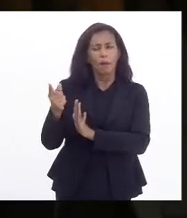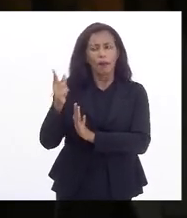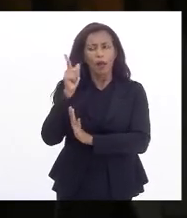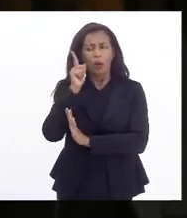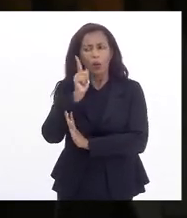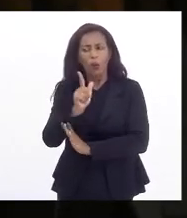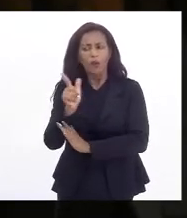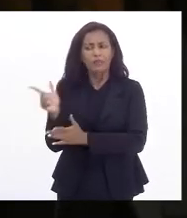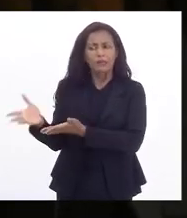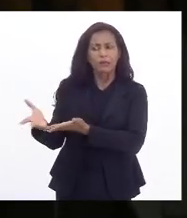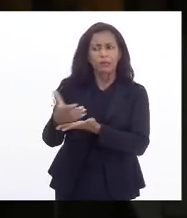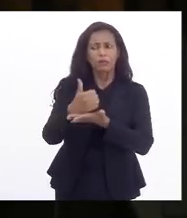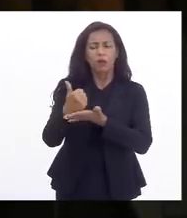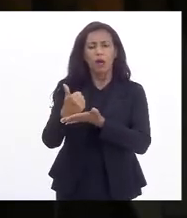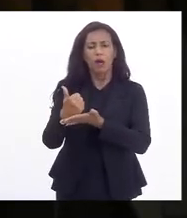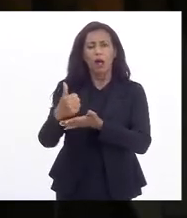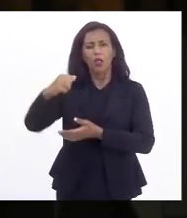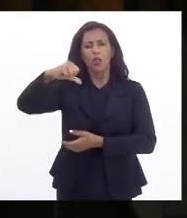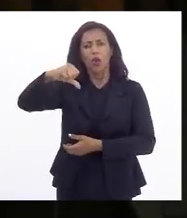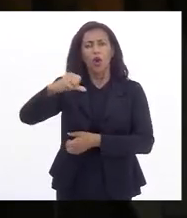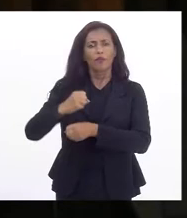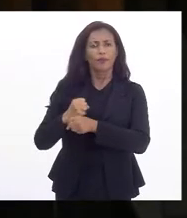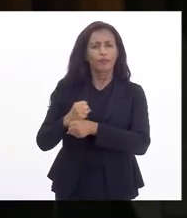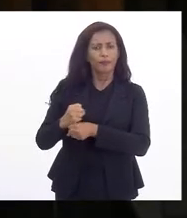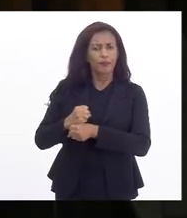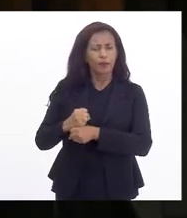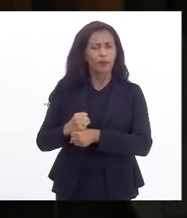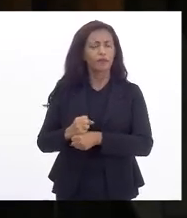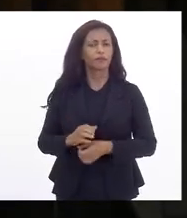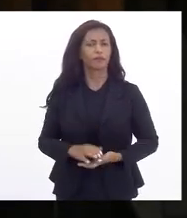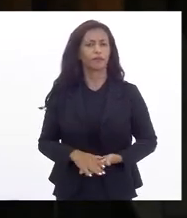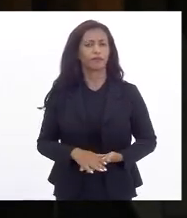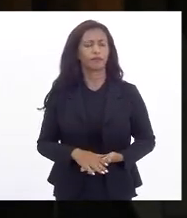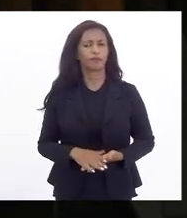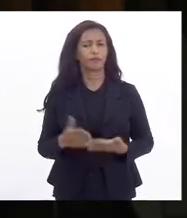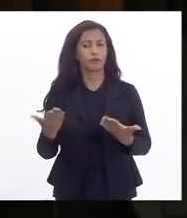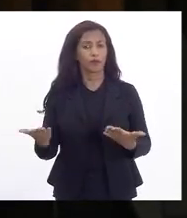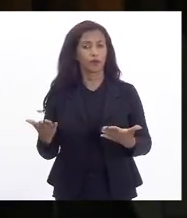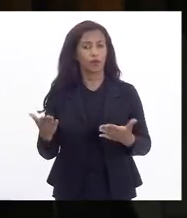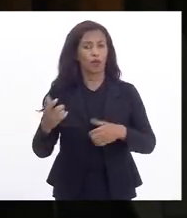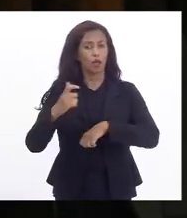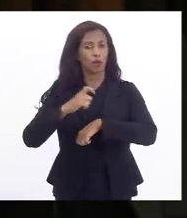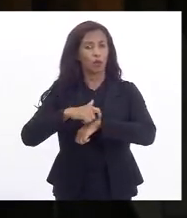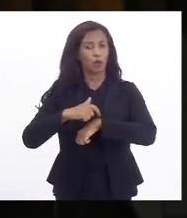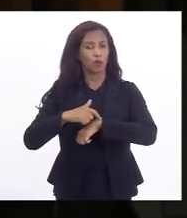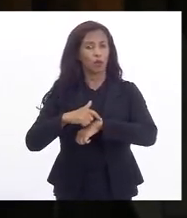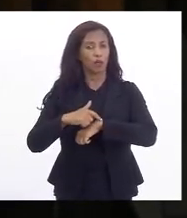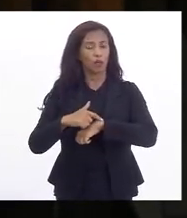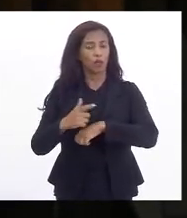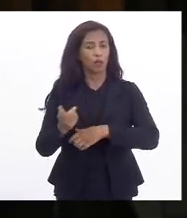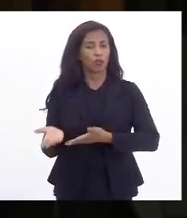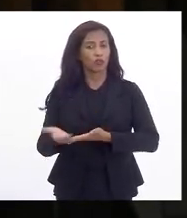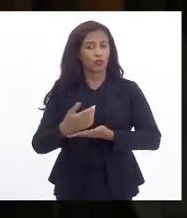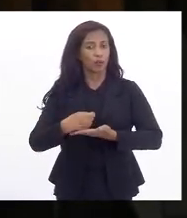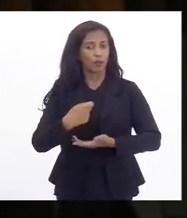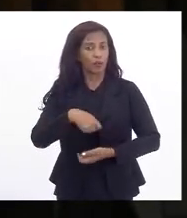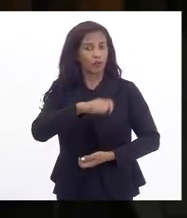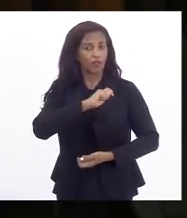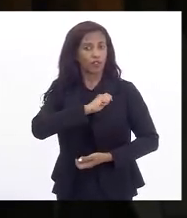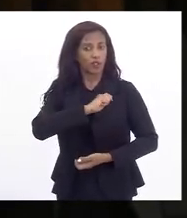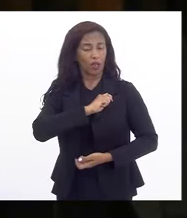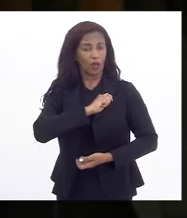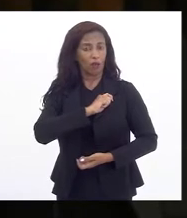atrás nos próximos nove anos Isto é no prazo do regime de recuperação fiscal